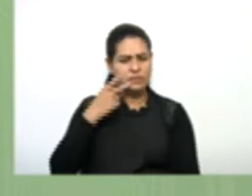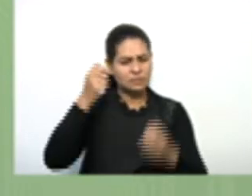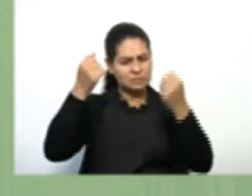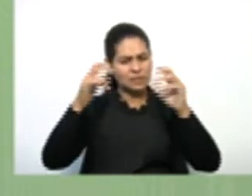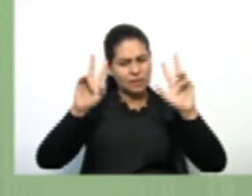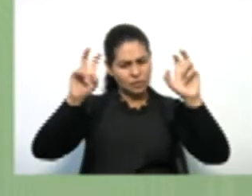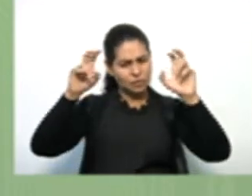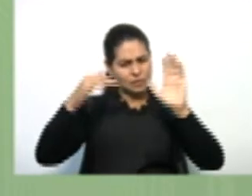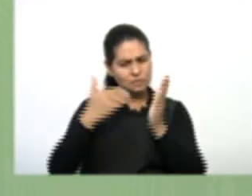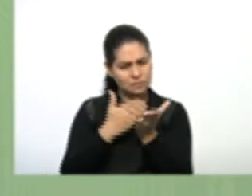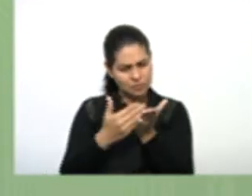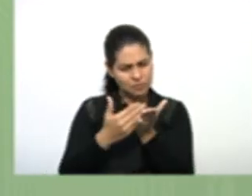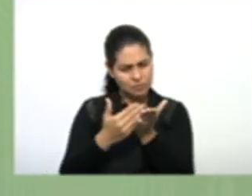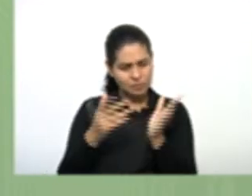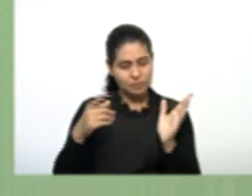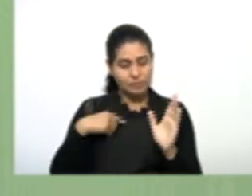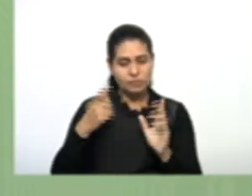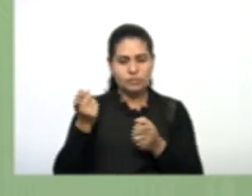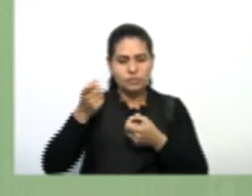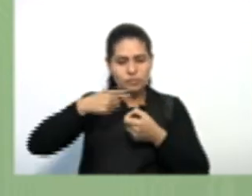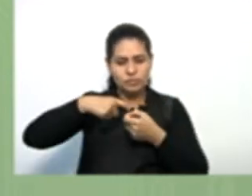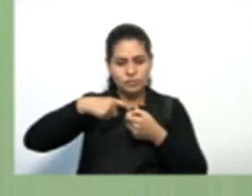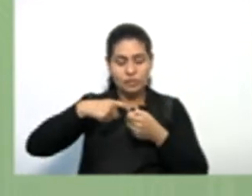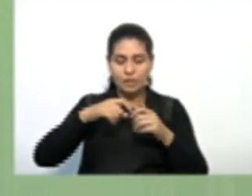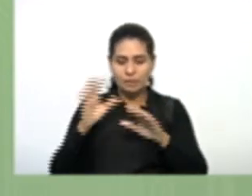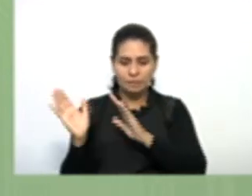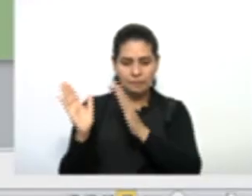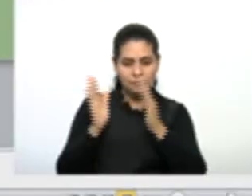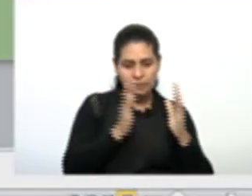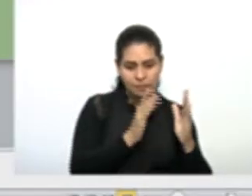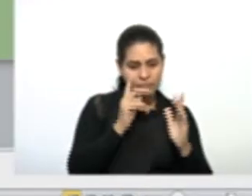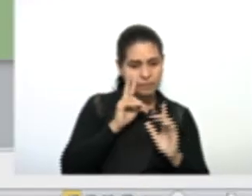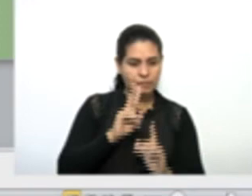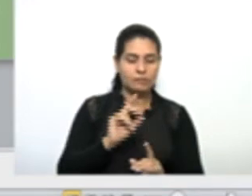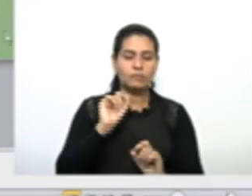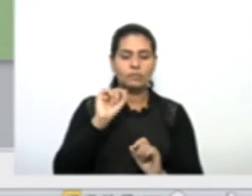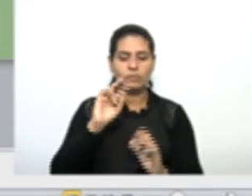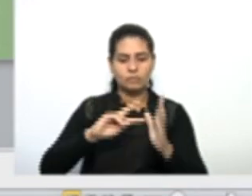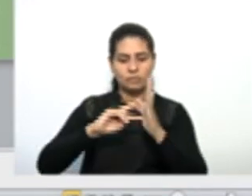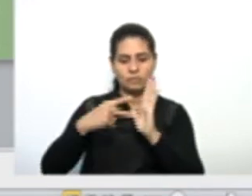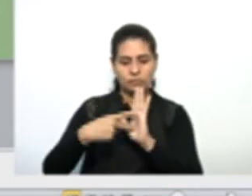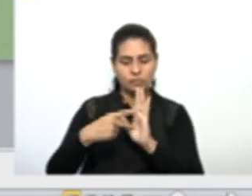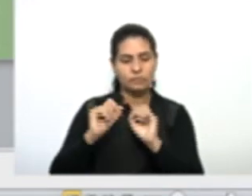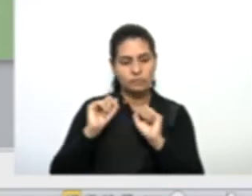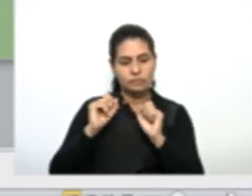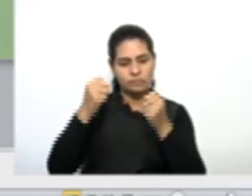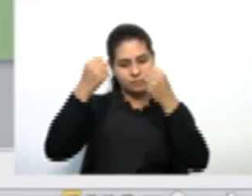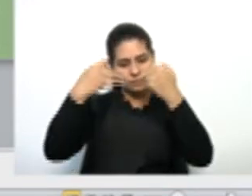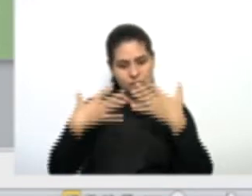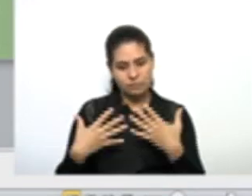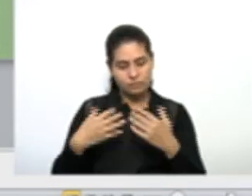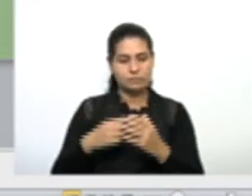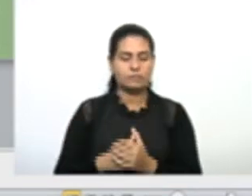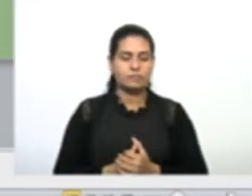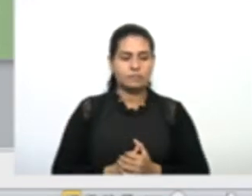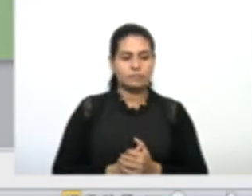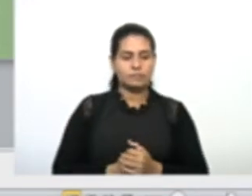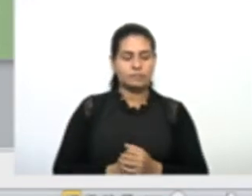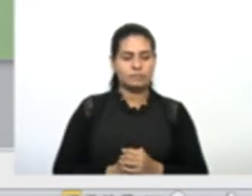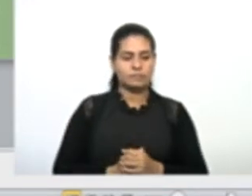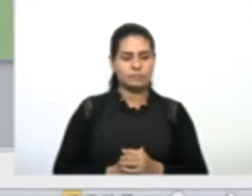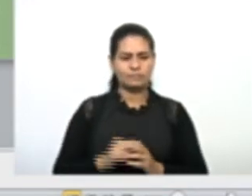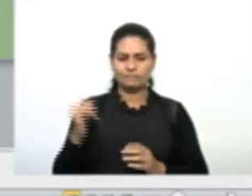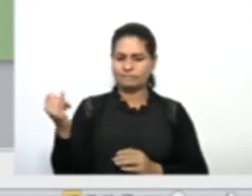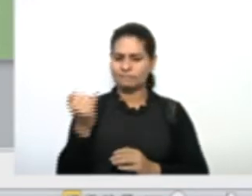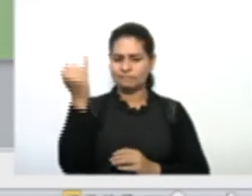bem no comecinho da aula. Eu gostaria de voltar aos slides para a gente dar uma olhadinha o que nós discutimos sobre isso.